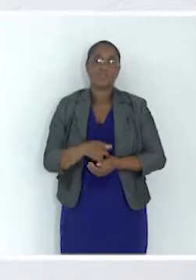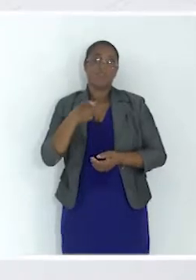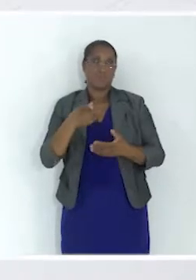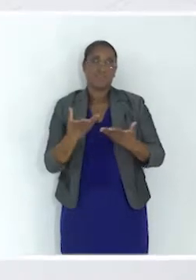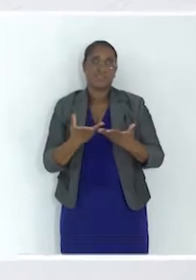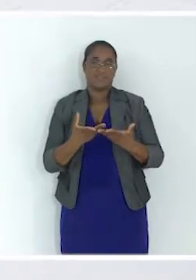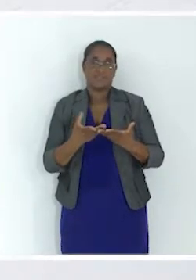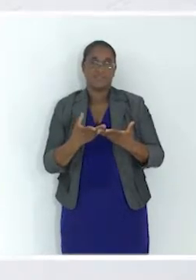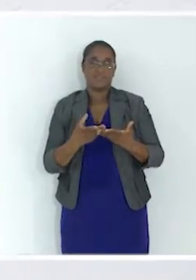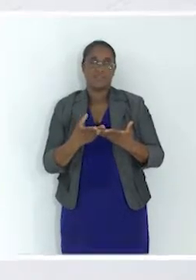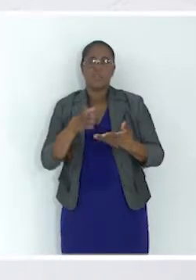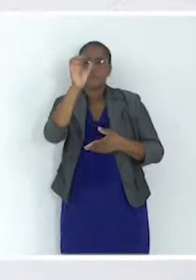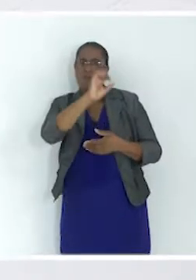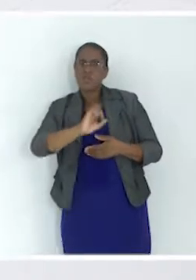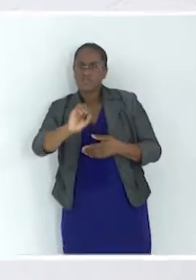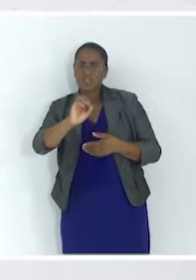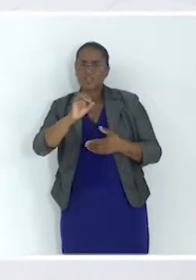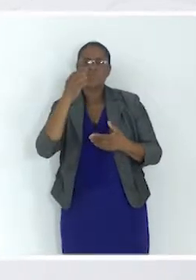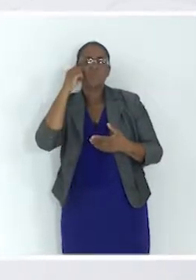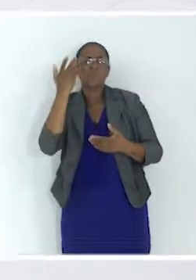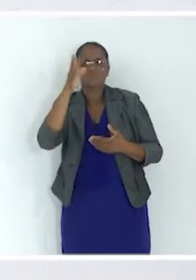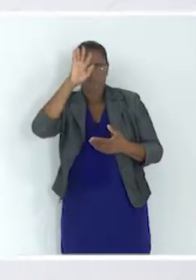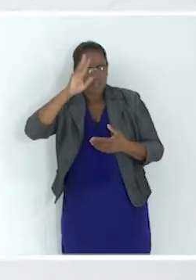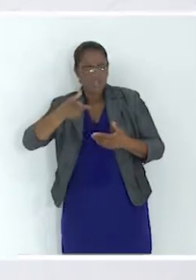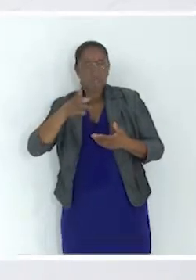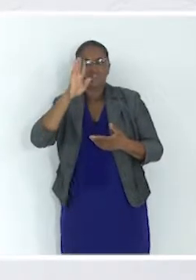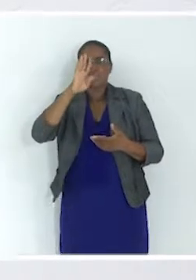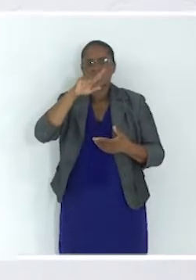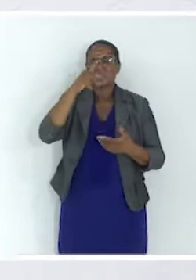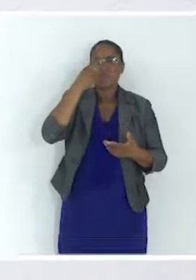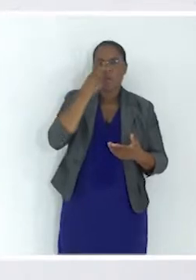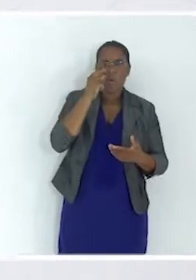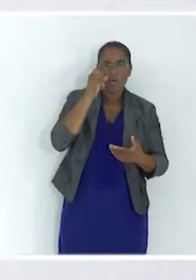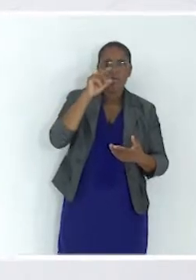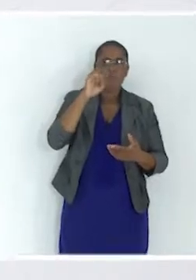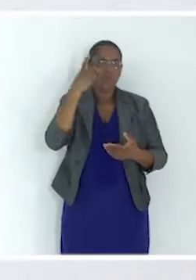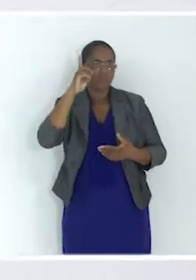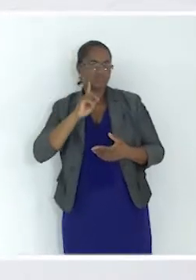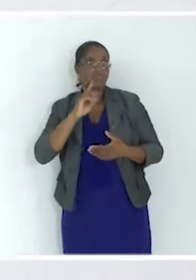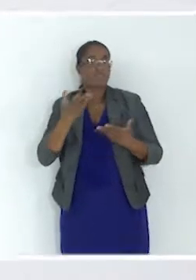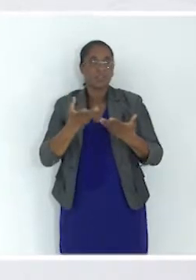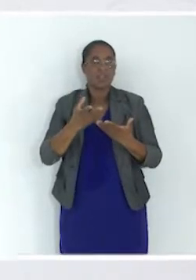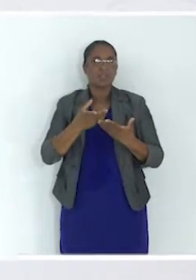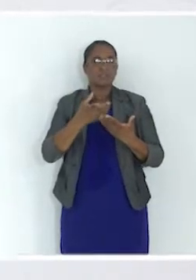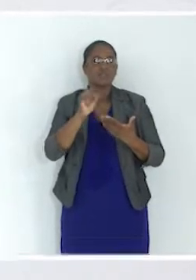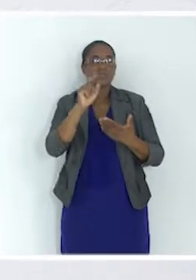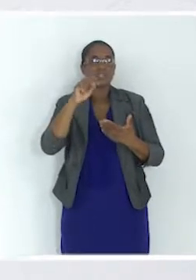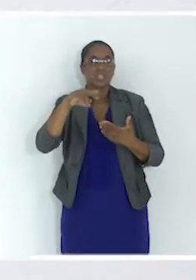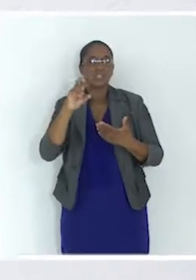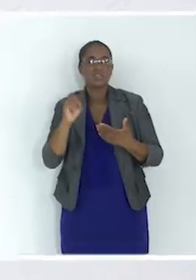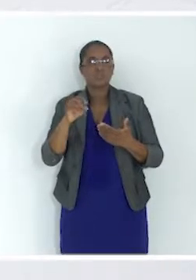se trata de masculino ou feminino? Através do gênero do determinante. Vejam o exemplo, os